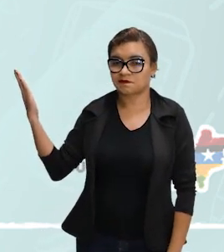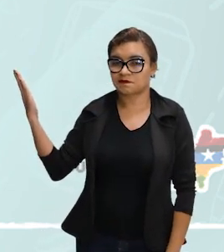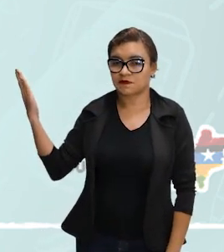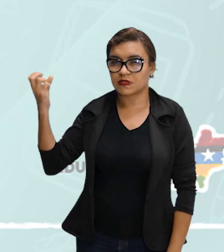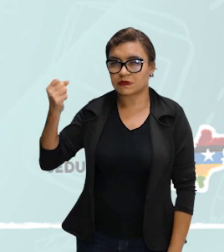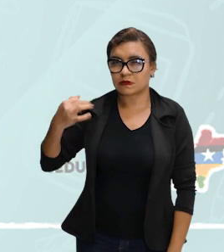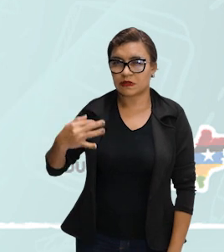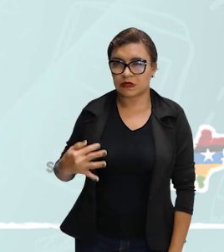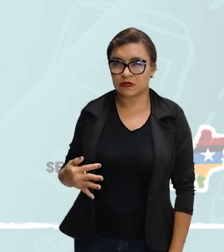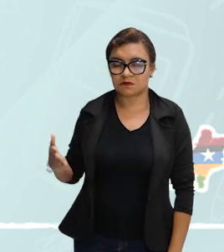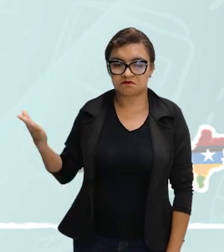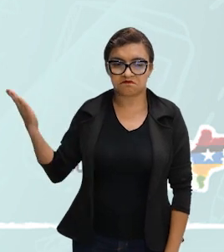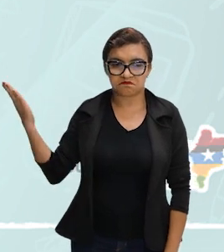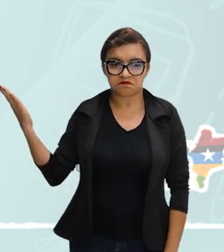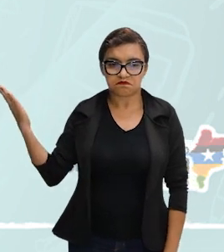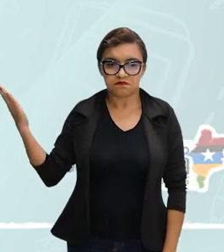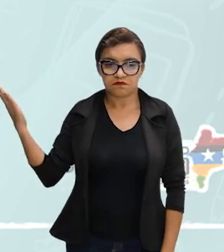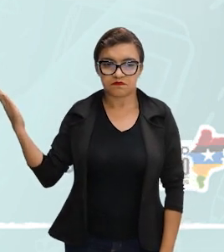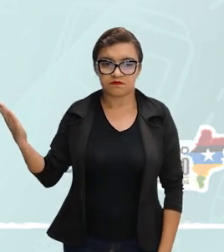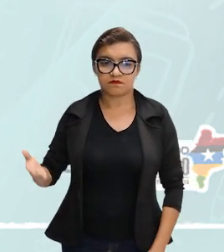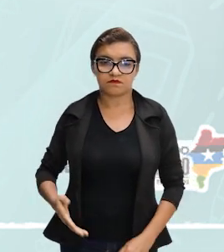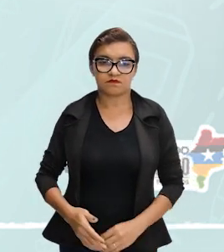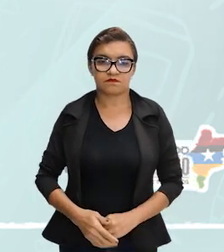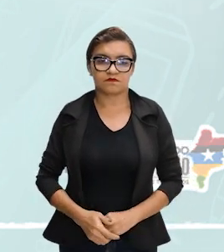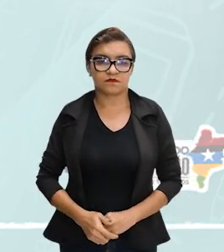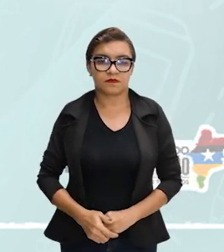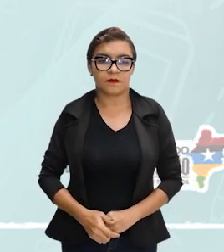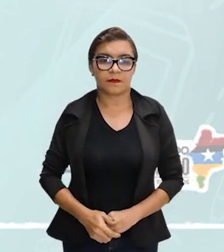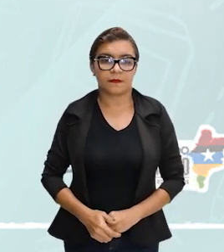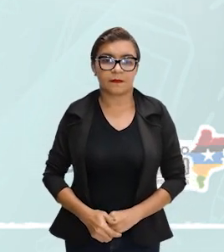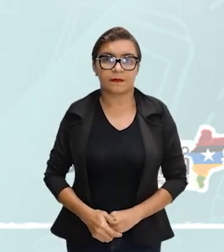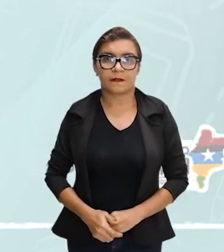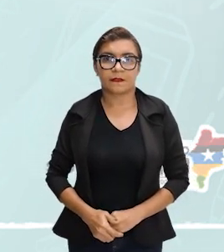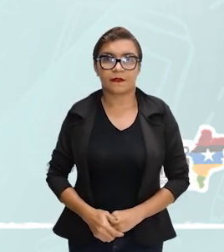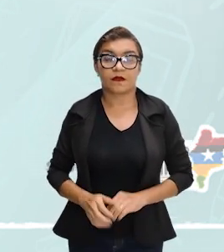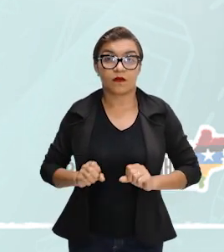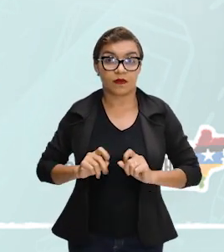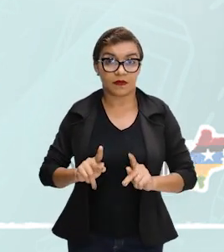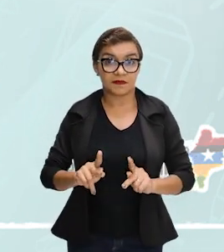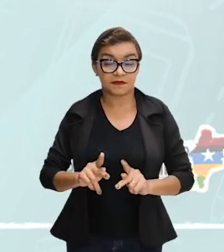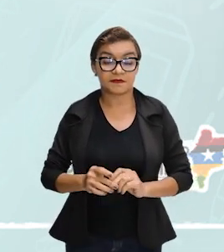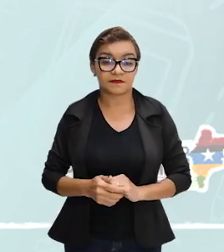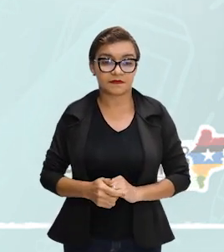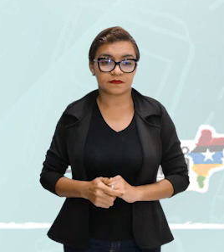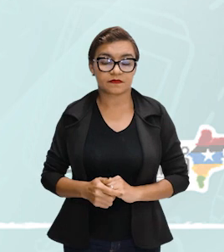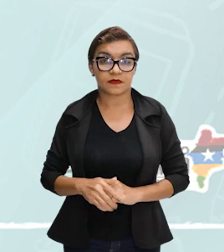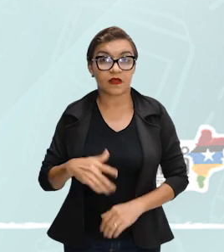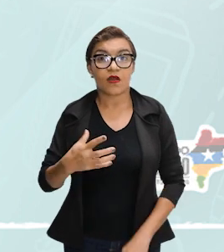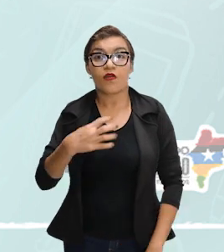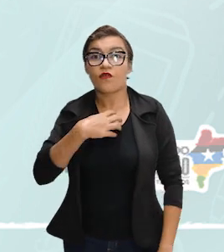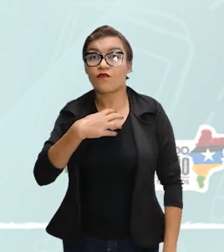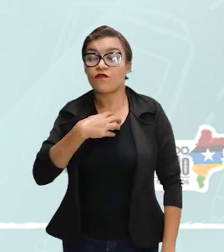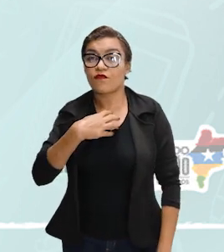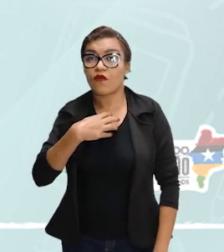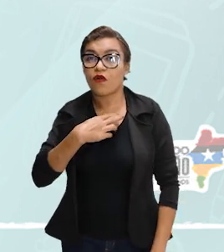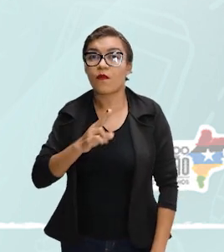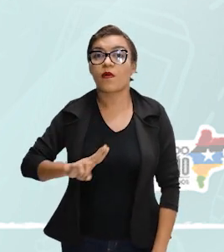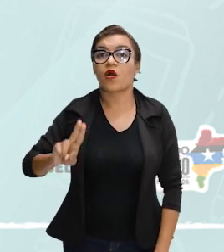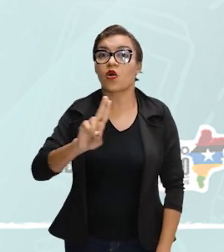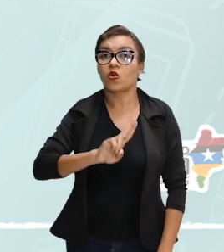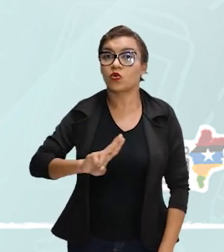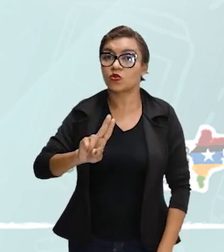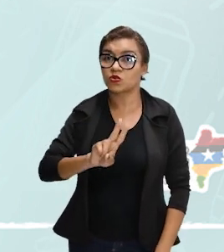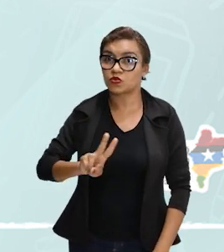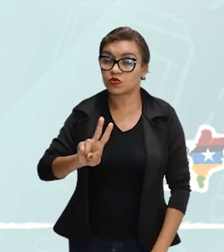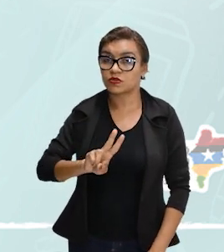común omitir los pronombres personales sujeto. Certo? Então, são as formas conjugadas em um tempo